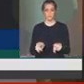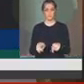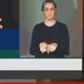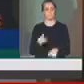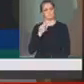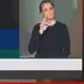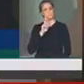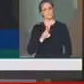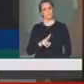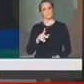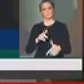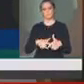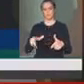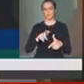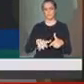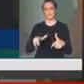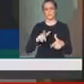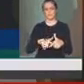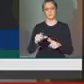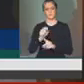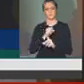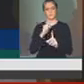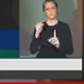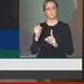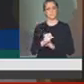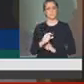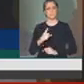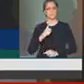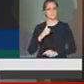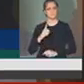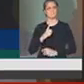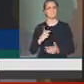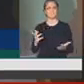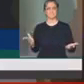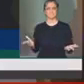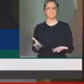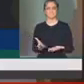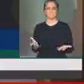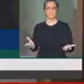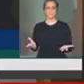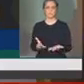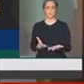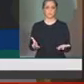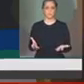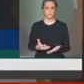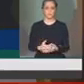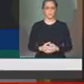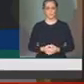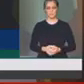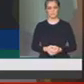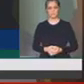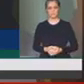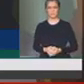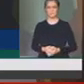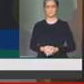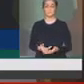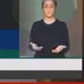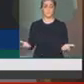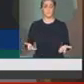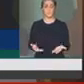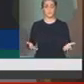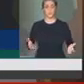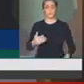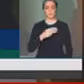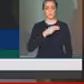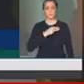essa crise social imensa a que está vivendo a nossa população. E hoje o ministro Paulo Guedes vem